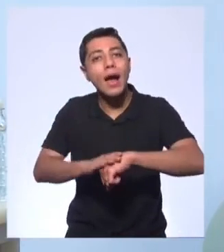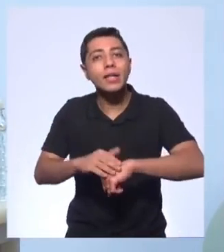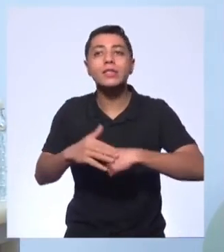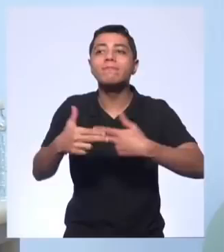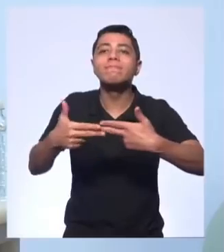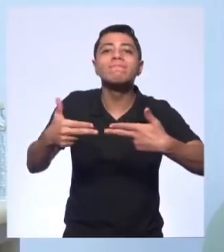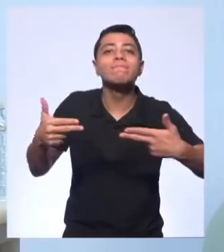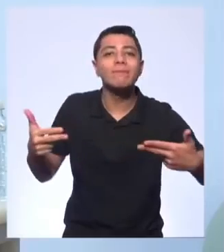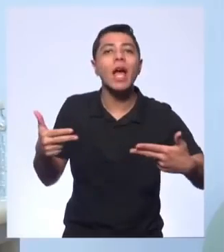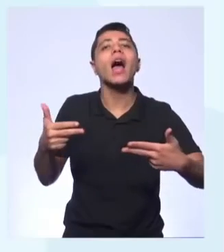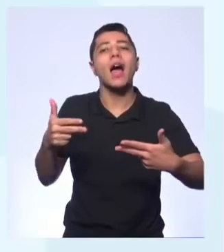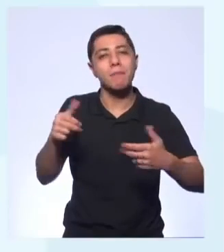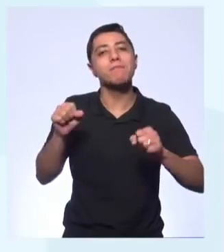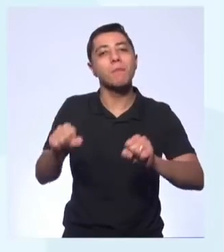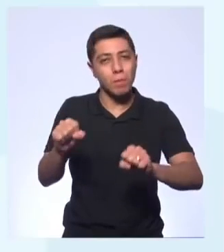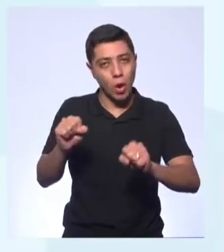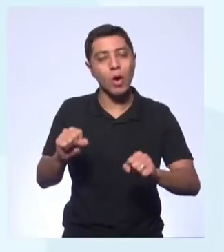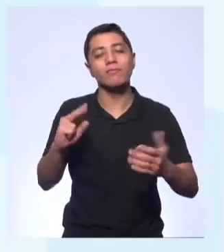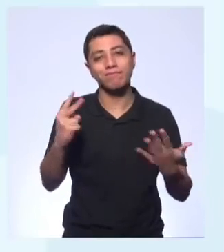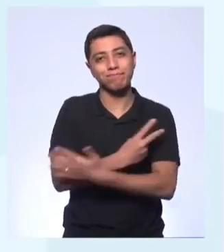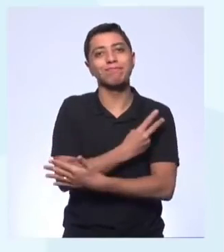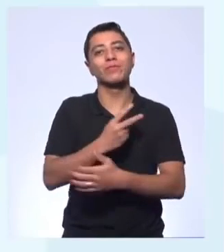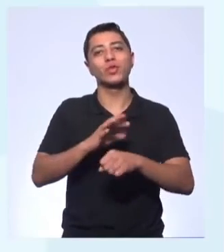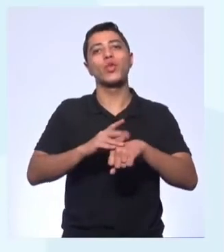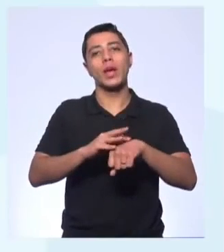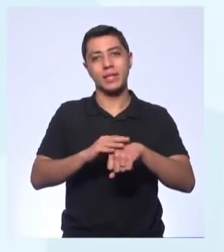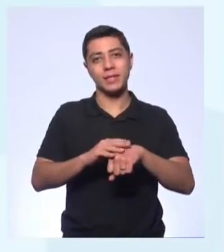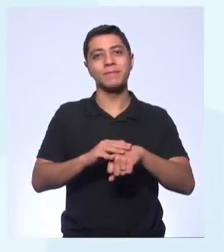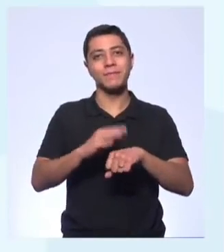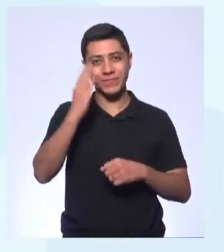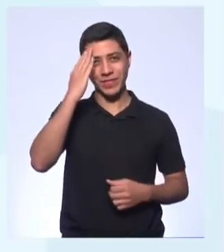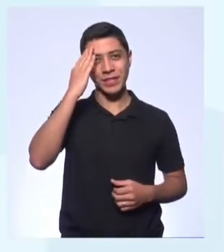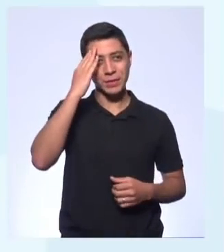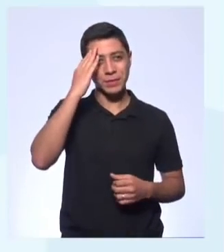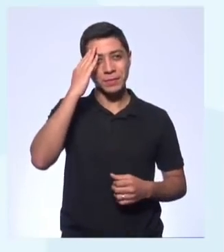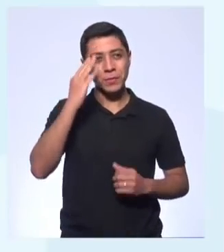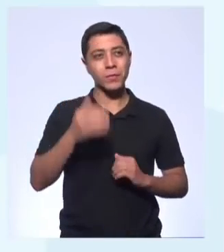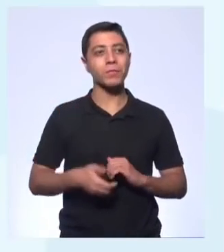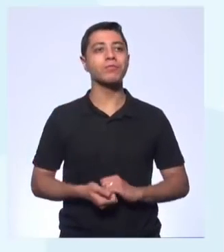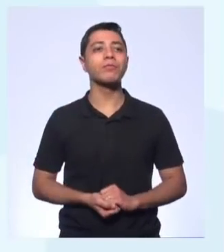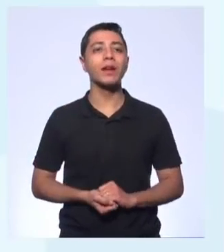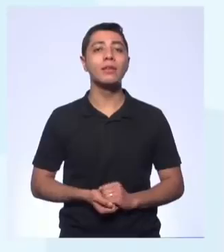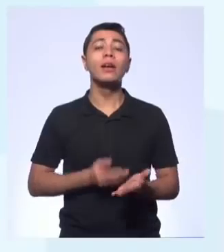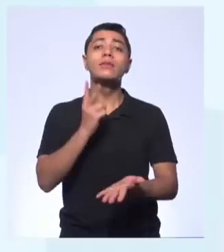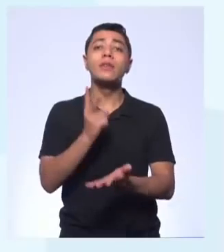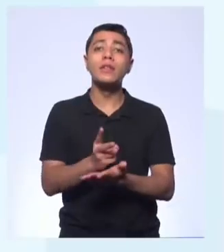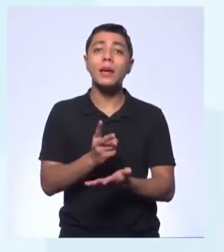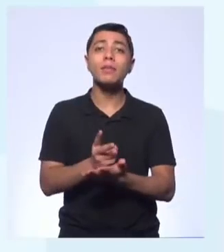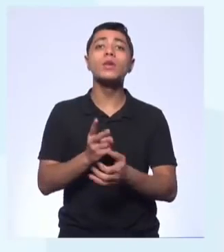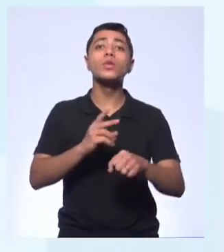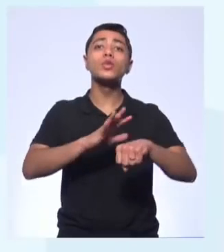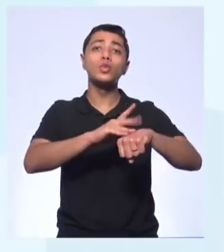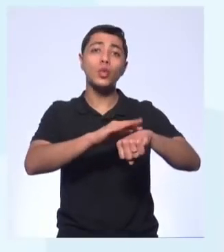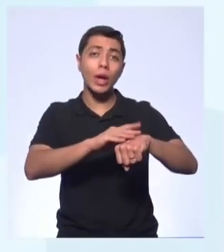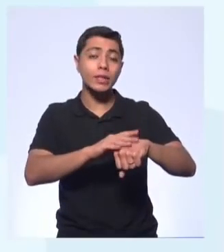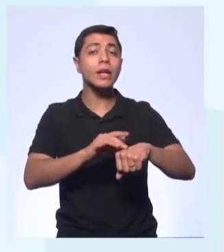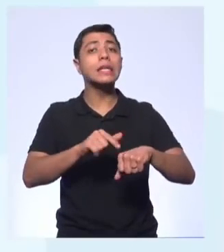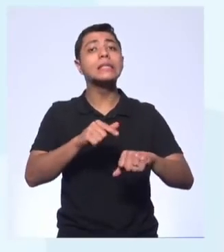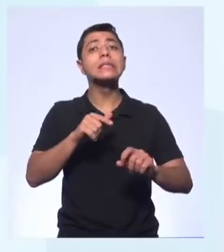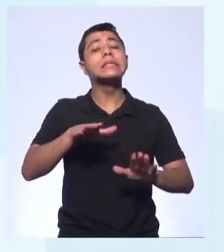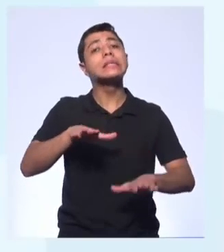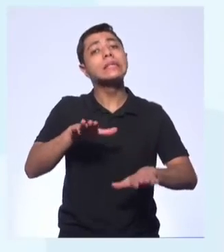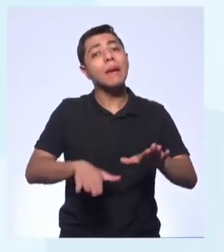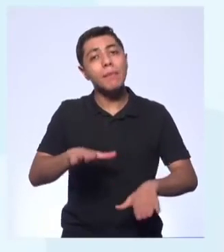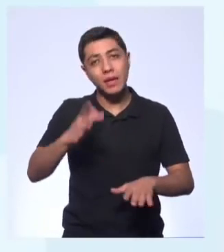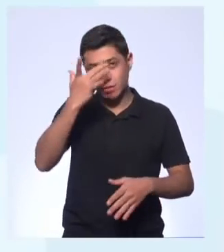relacionado, aí, então, considerado uma doença ocupacional. Tá? Então, sempre que for uma doença que está, a causa